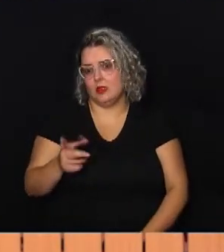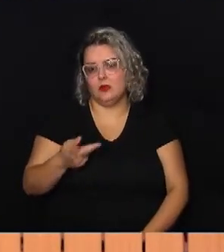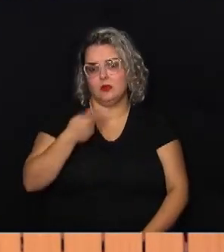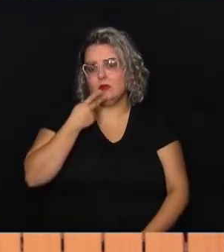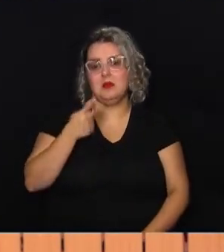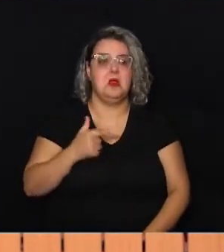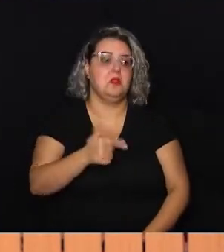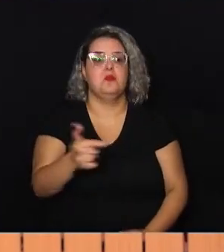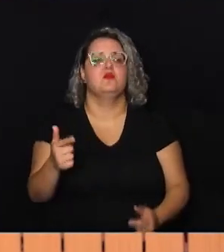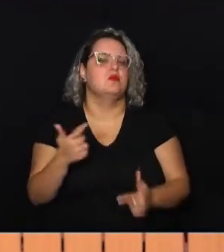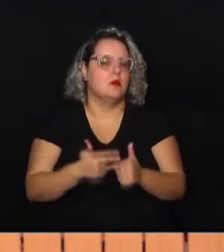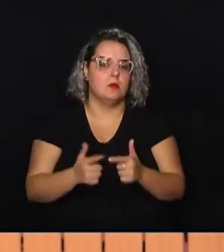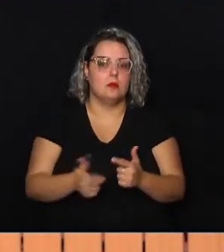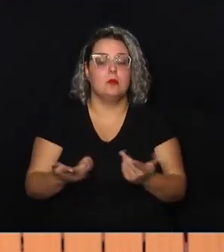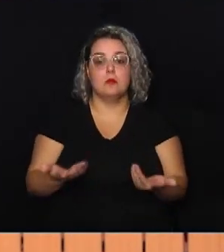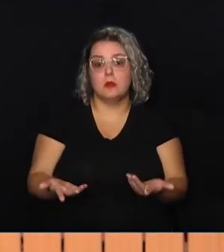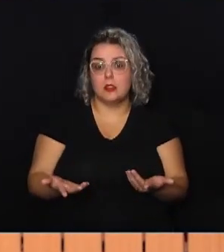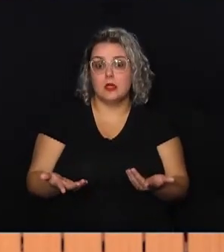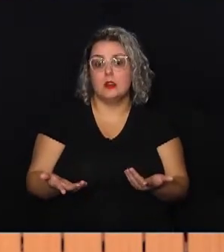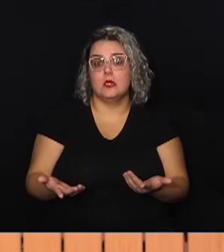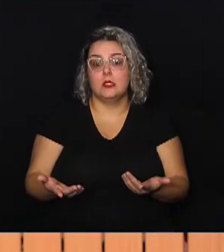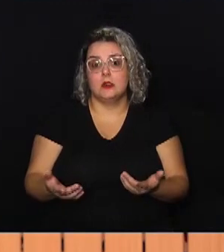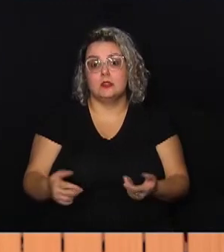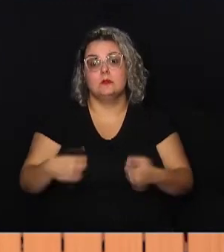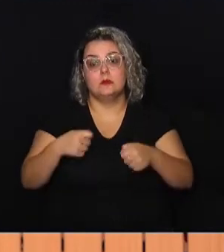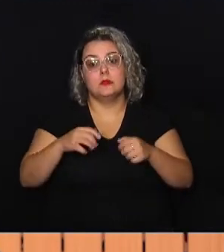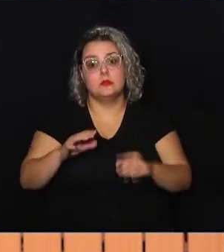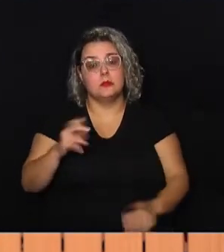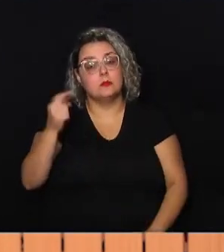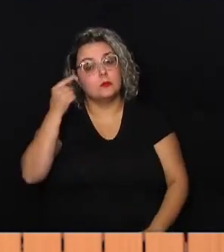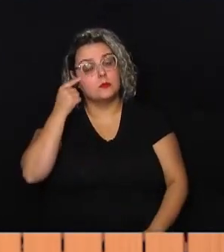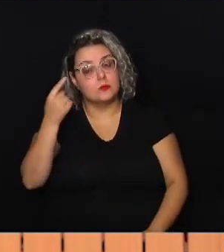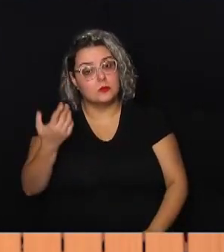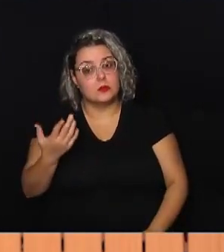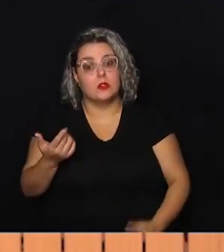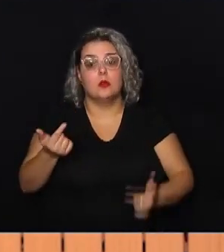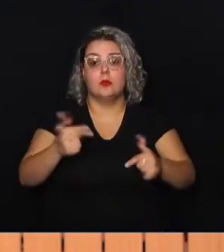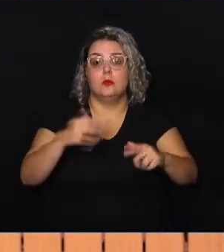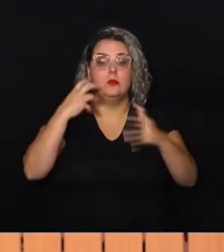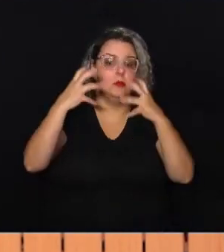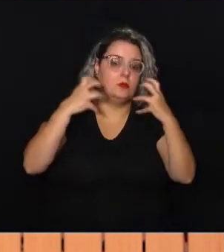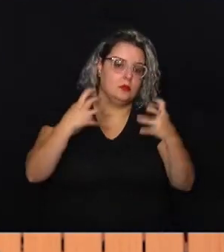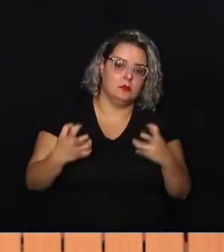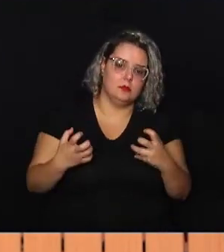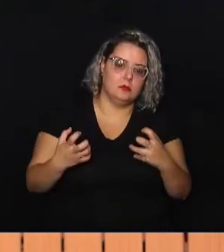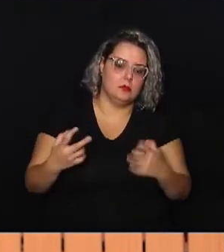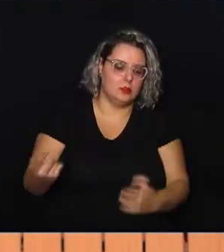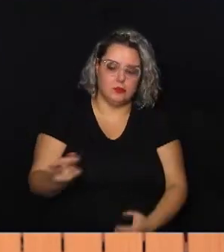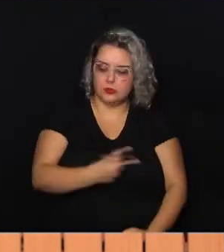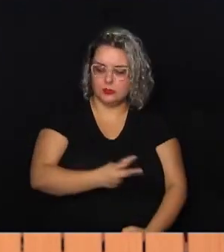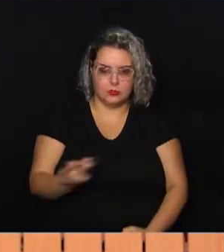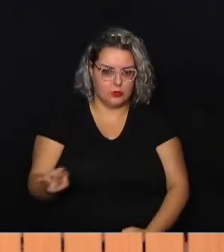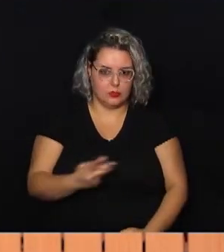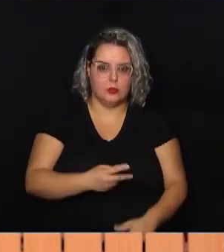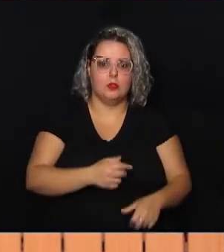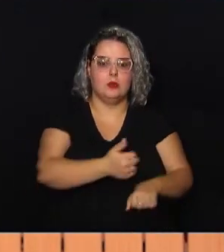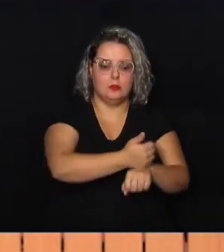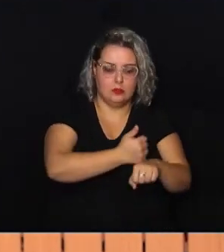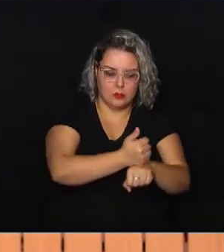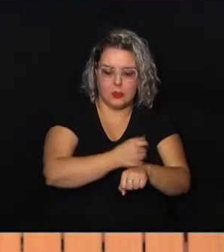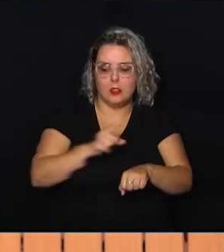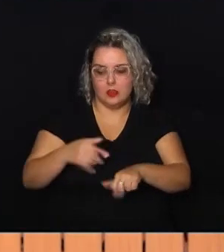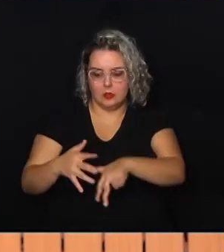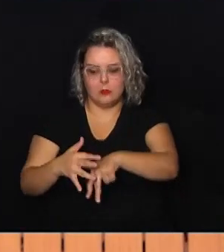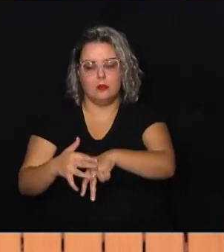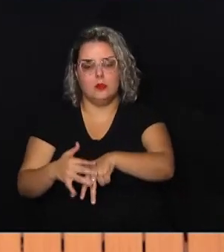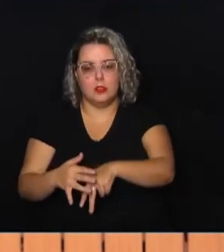o problema tem, mas apenas levar em consideração que o lugar de estresse é estresse bilateral. É pro profissional, é pro paciente, a